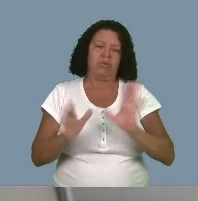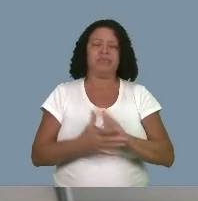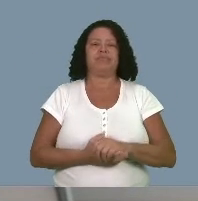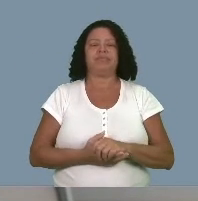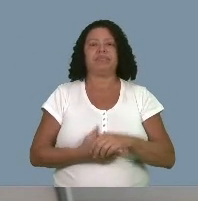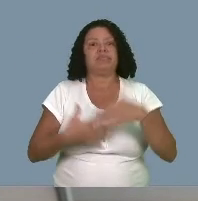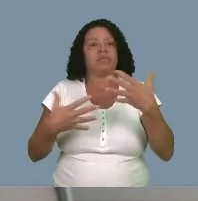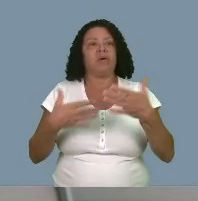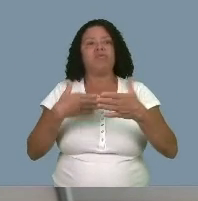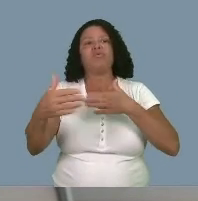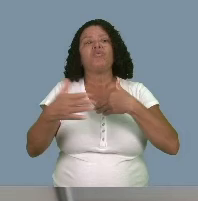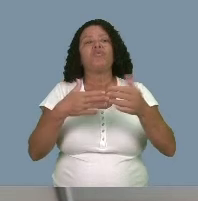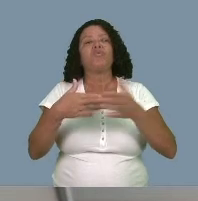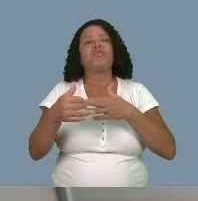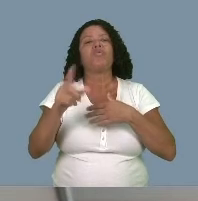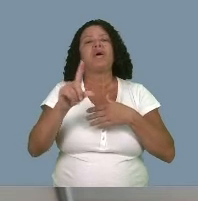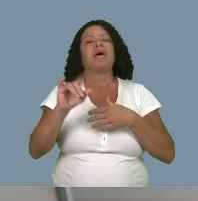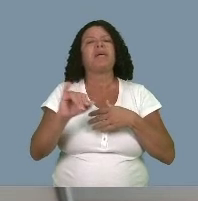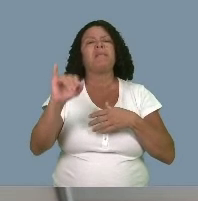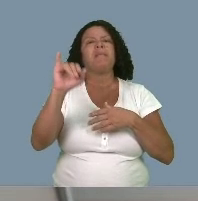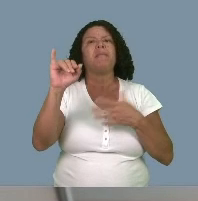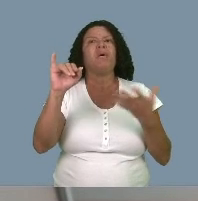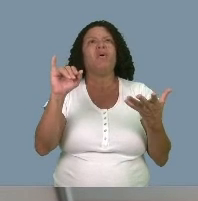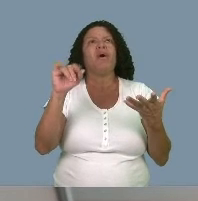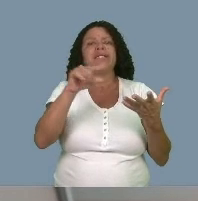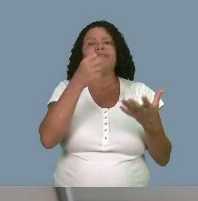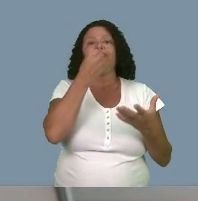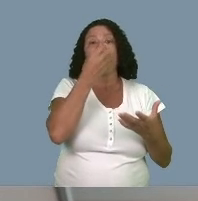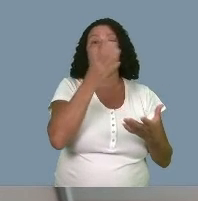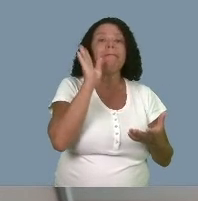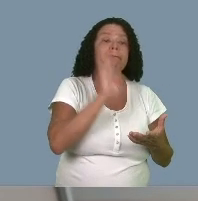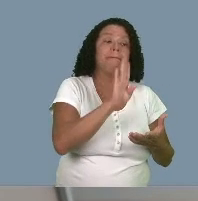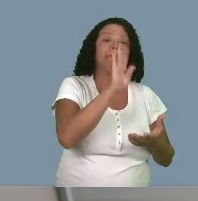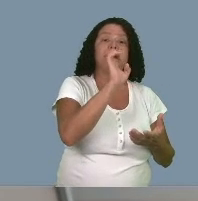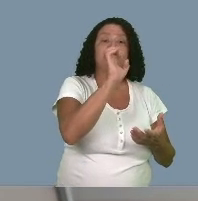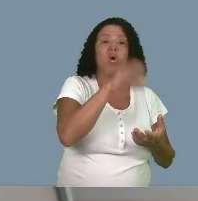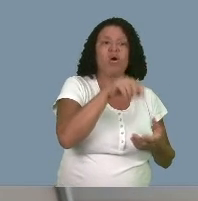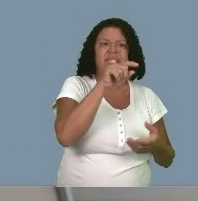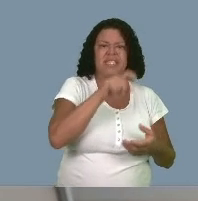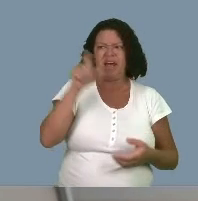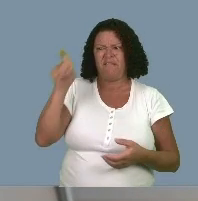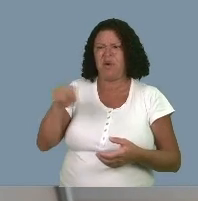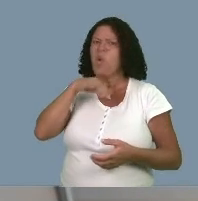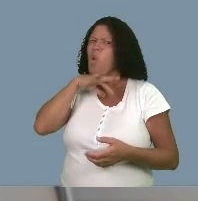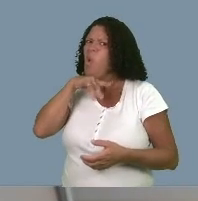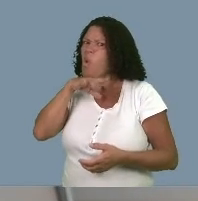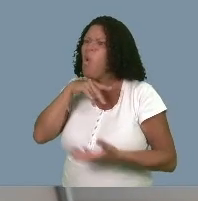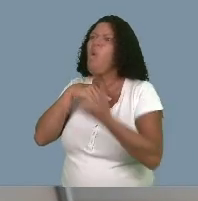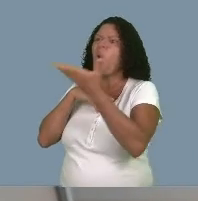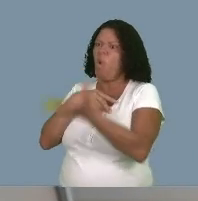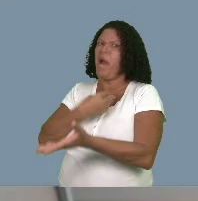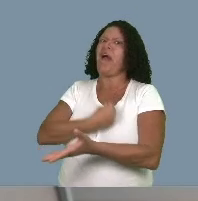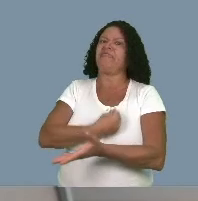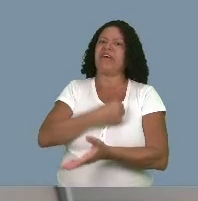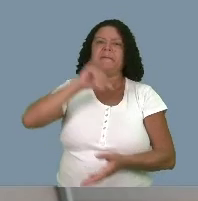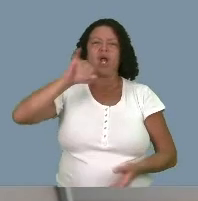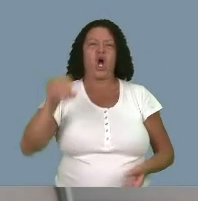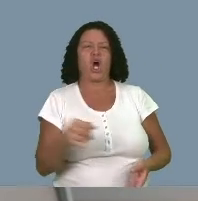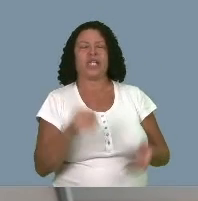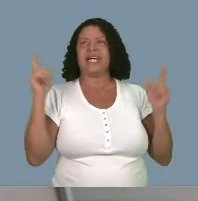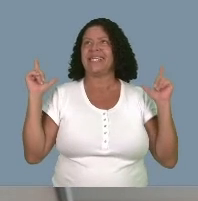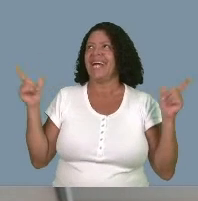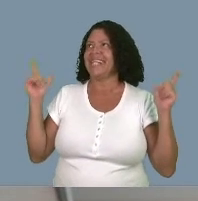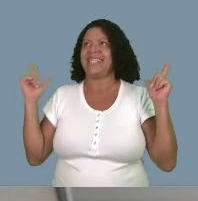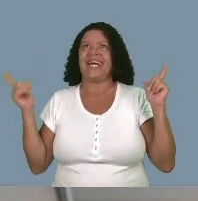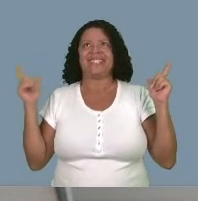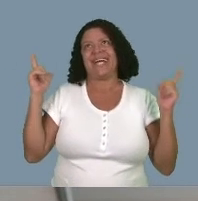não importa se essa pessoa ela foi bondosa, se ela foi má, se ela passou a vida aproveitando, gozando a vida, ou se ela